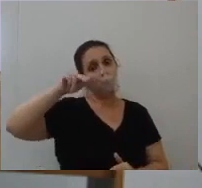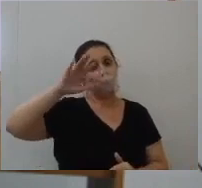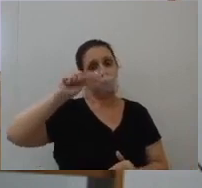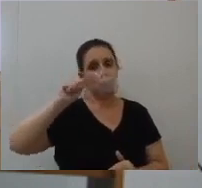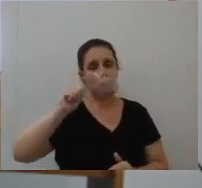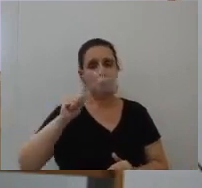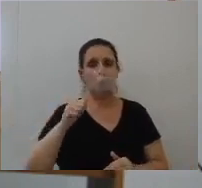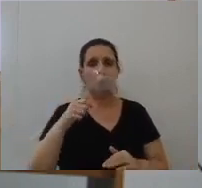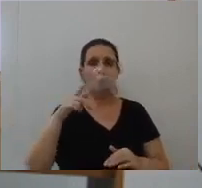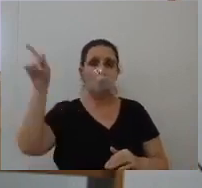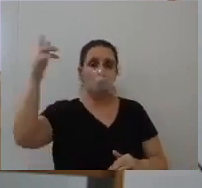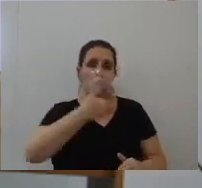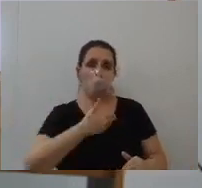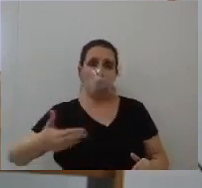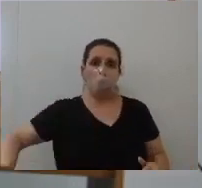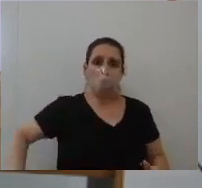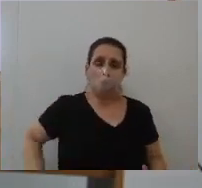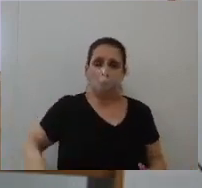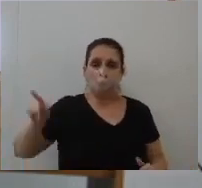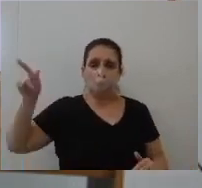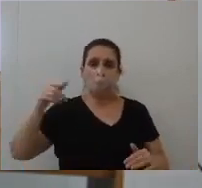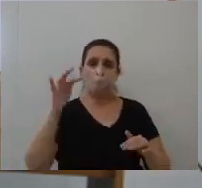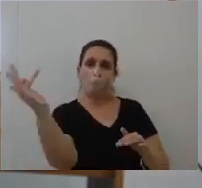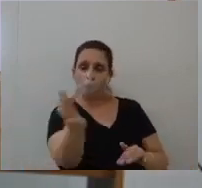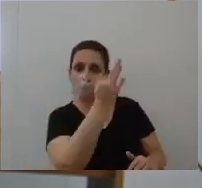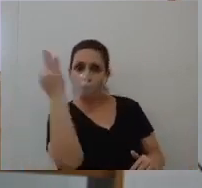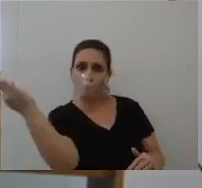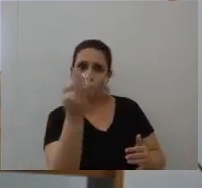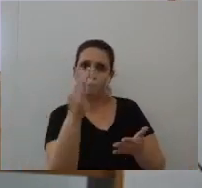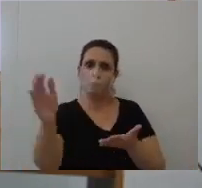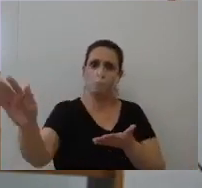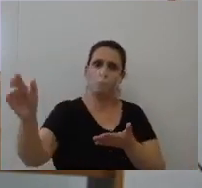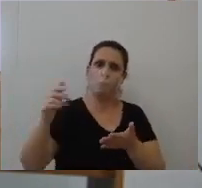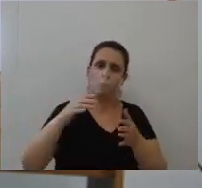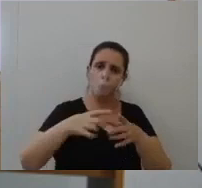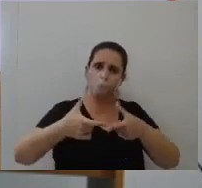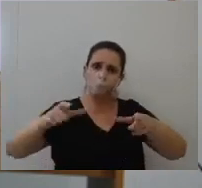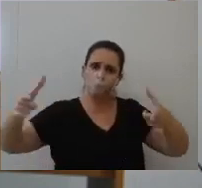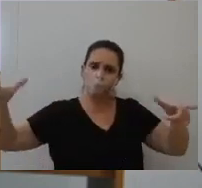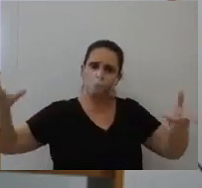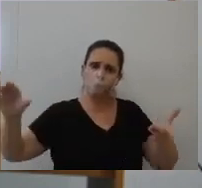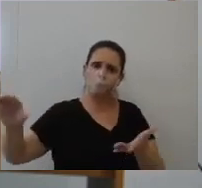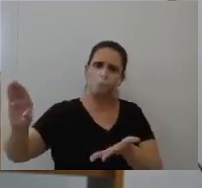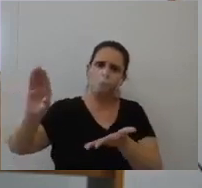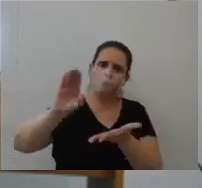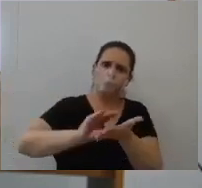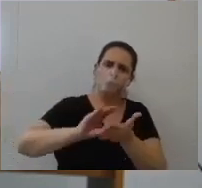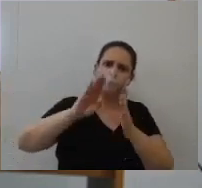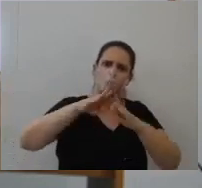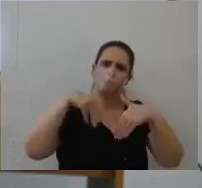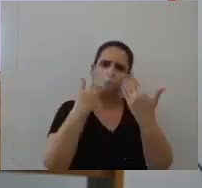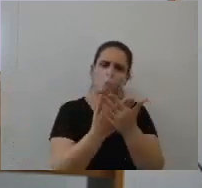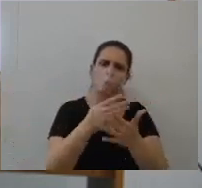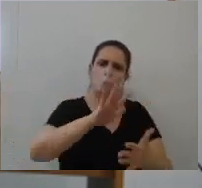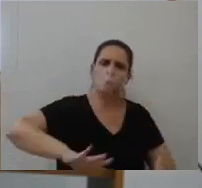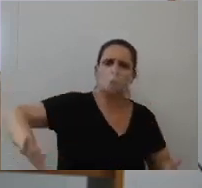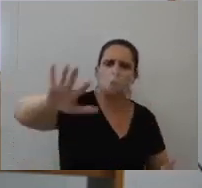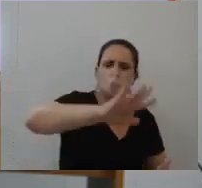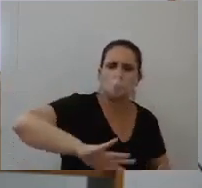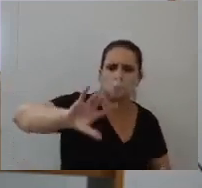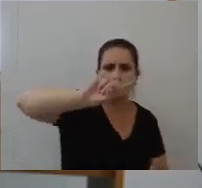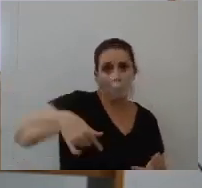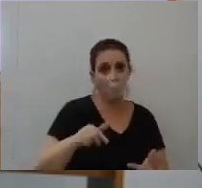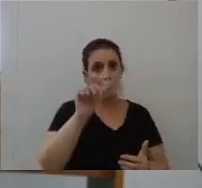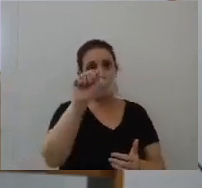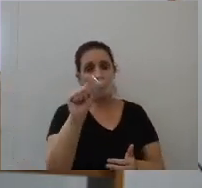governo federal investir mais, aumentar os investimentos nas escolas públicas, a fim